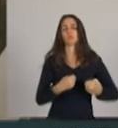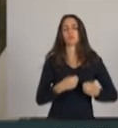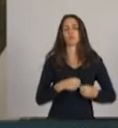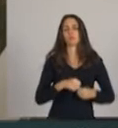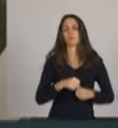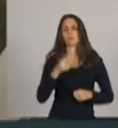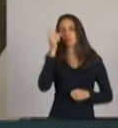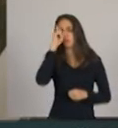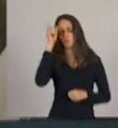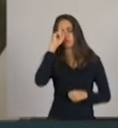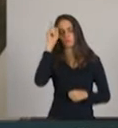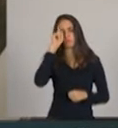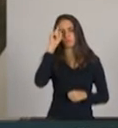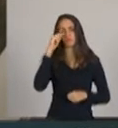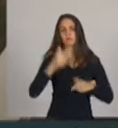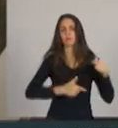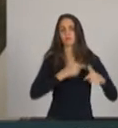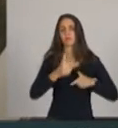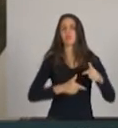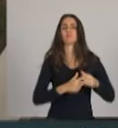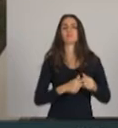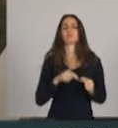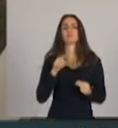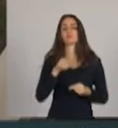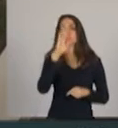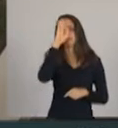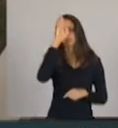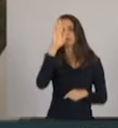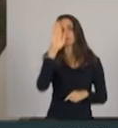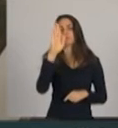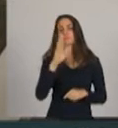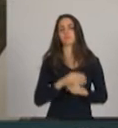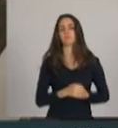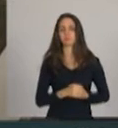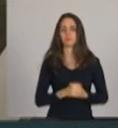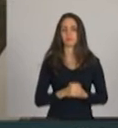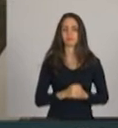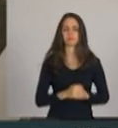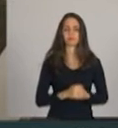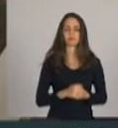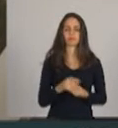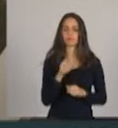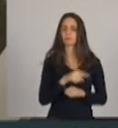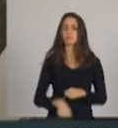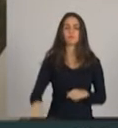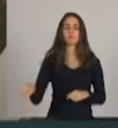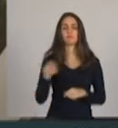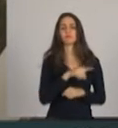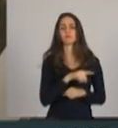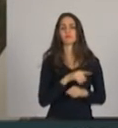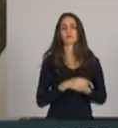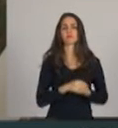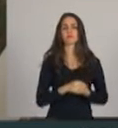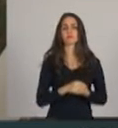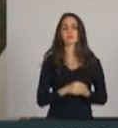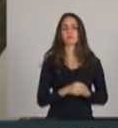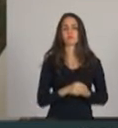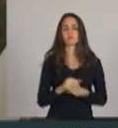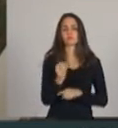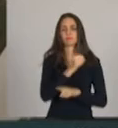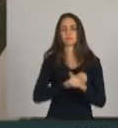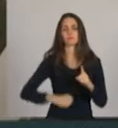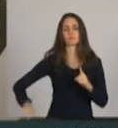faça chuva, que são fundamentais para que toda a